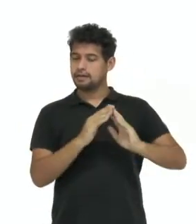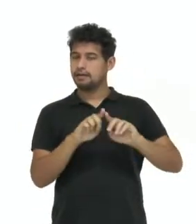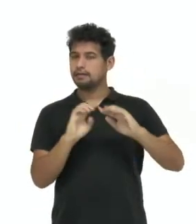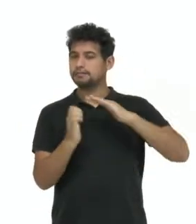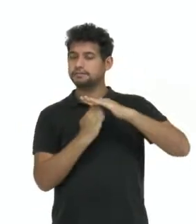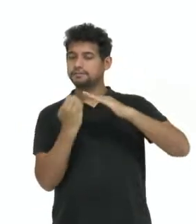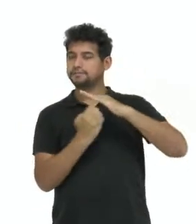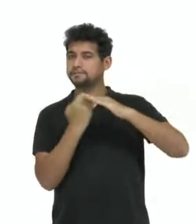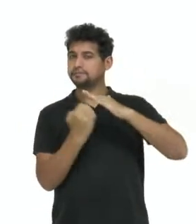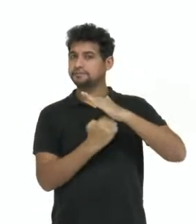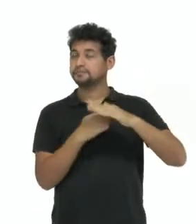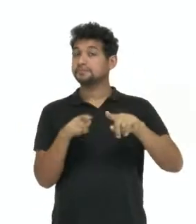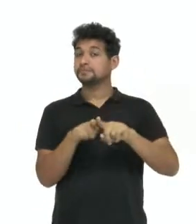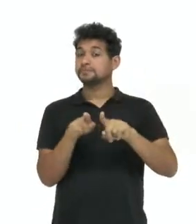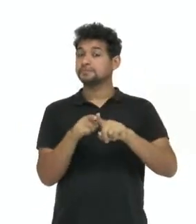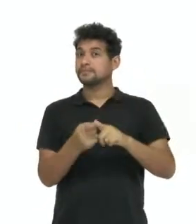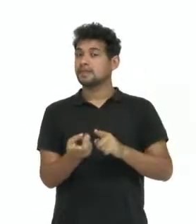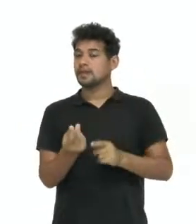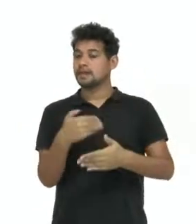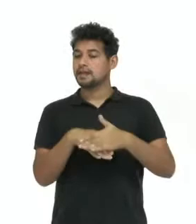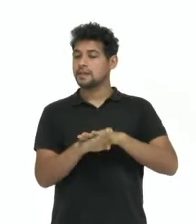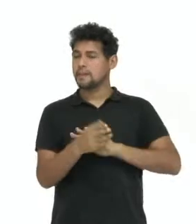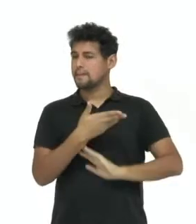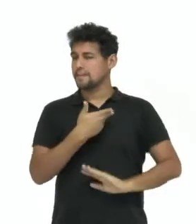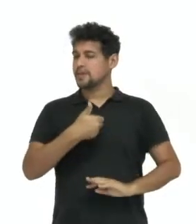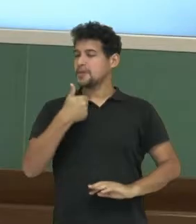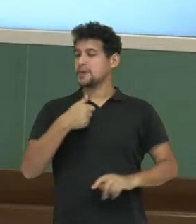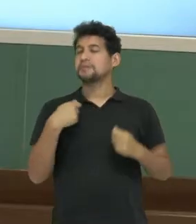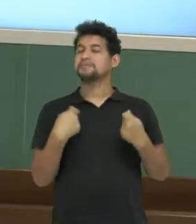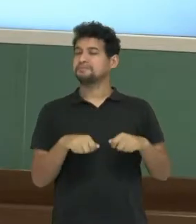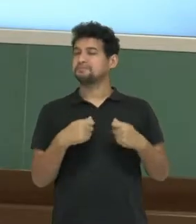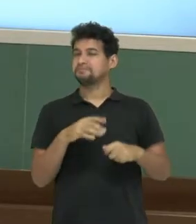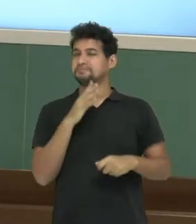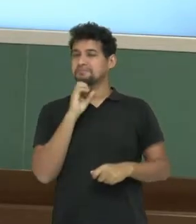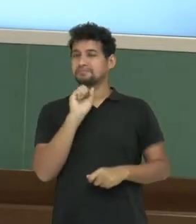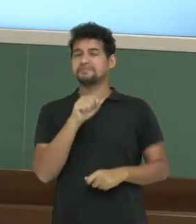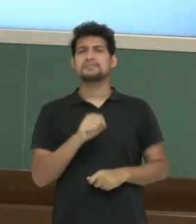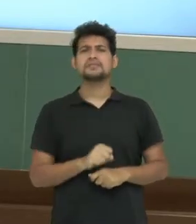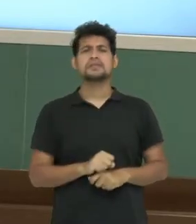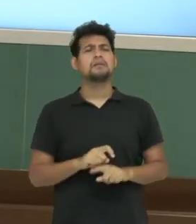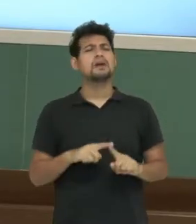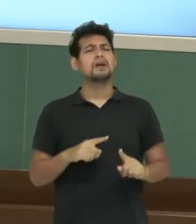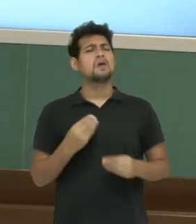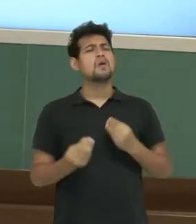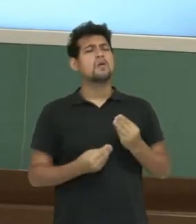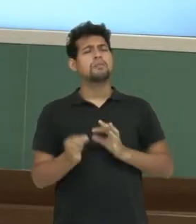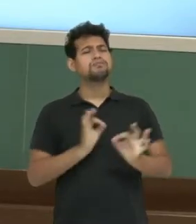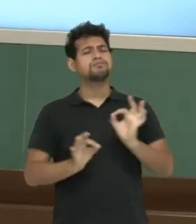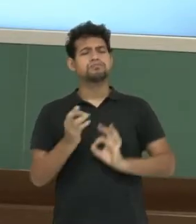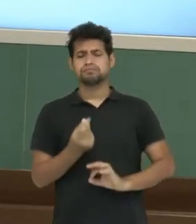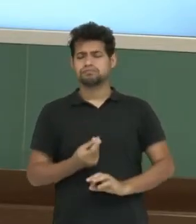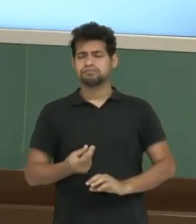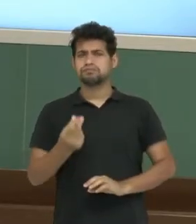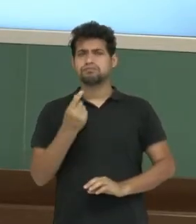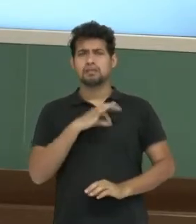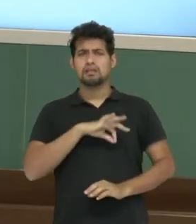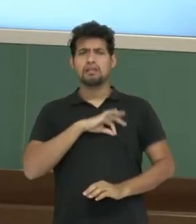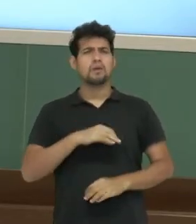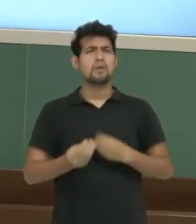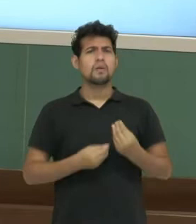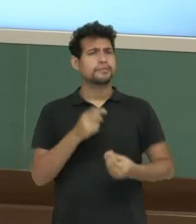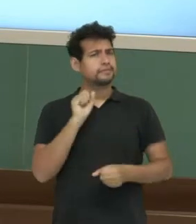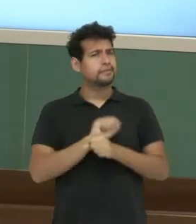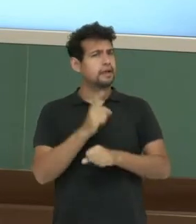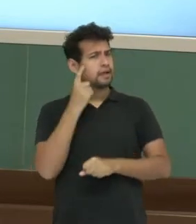fim, investir melhor. Precisamos conhecer, né? Como organizar os gastos em relação ao salário? Já pensou